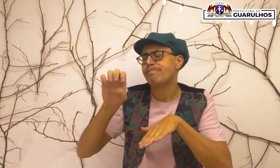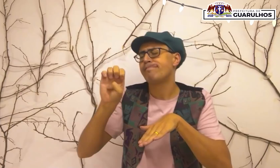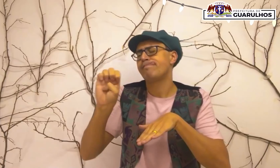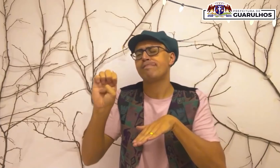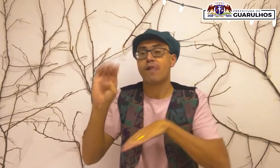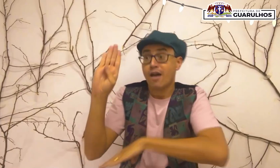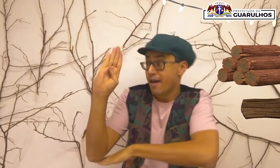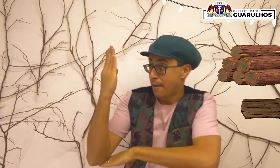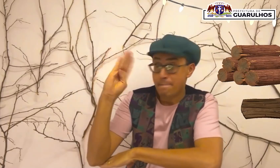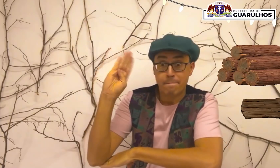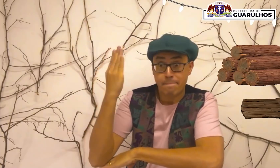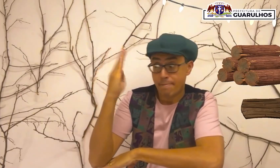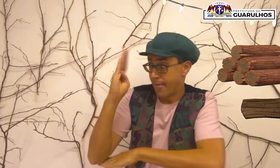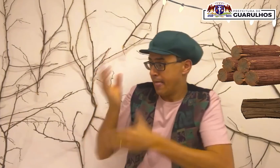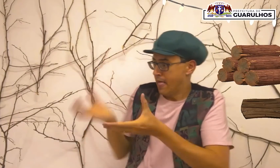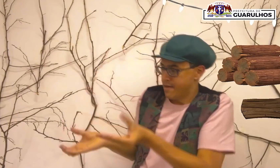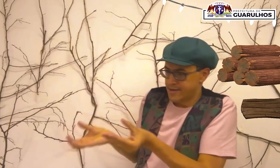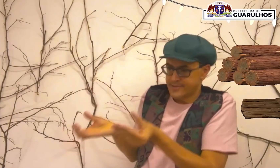nhoque de lenha.